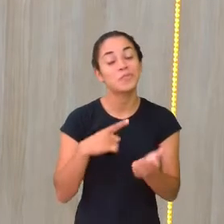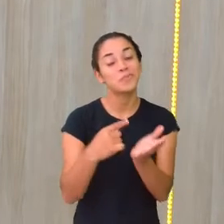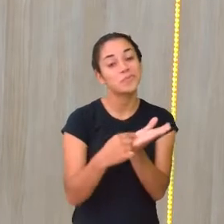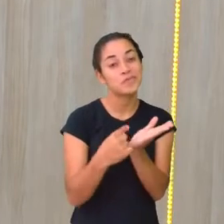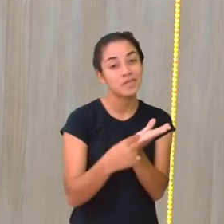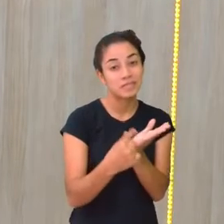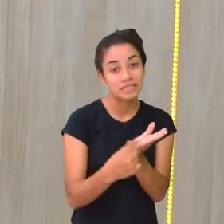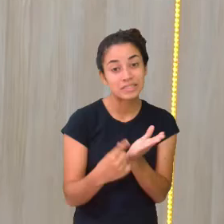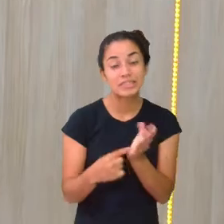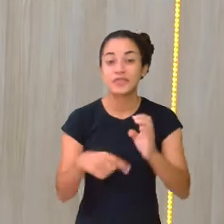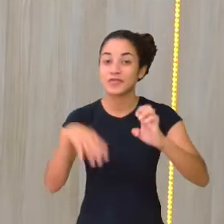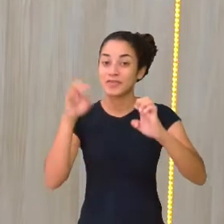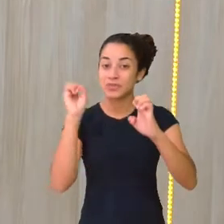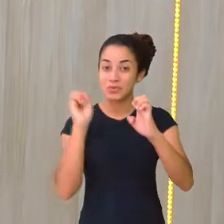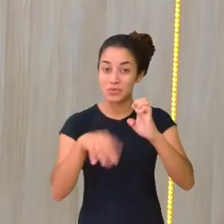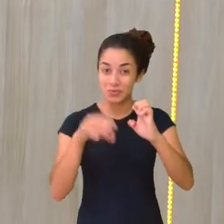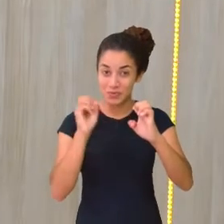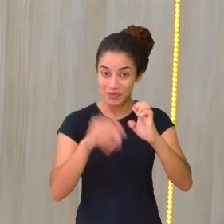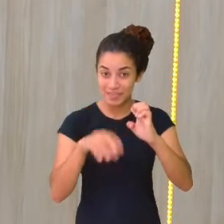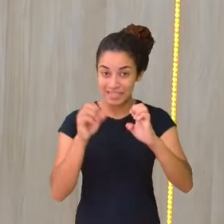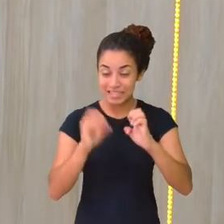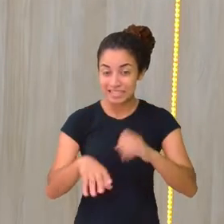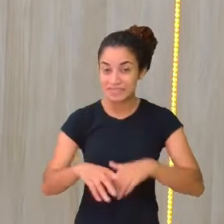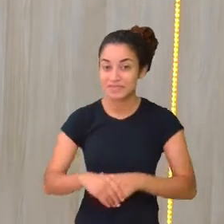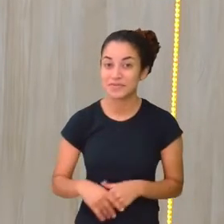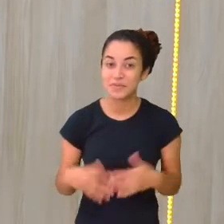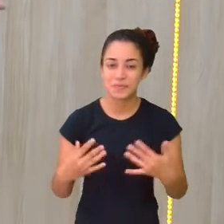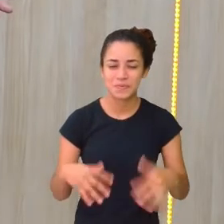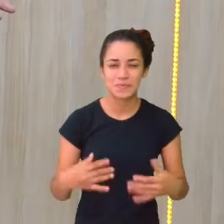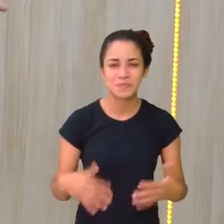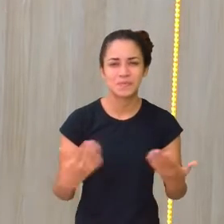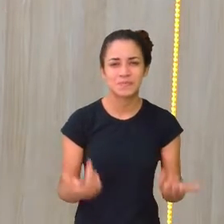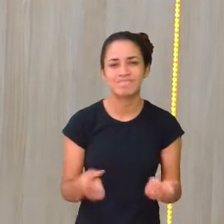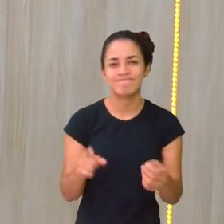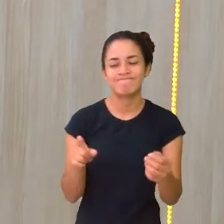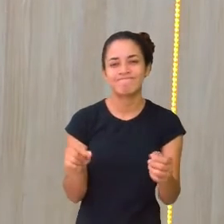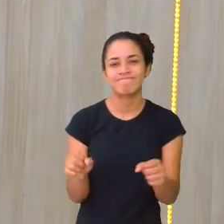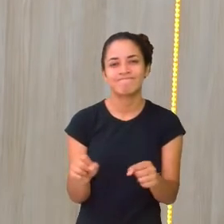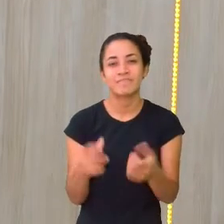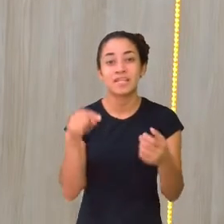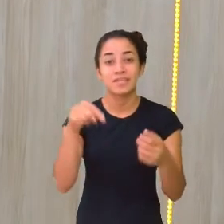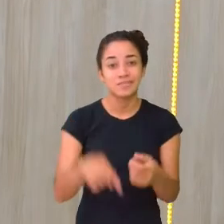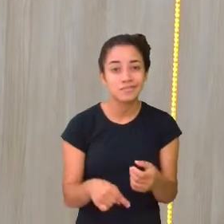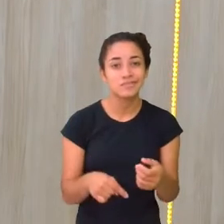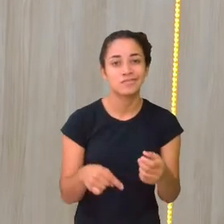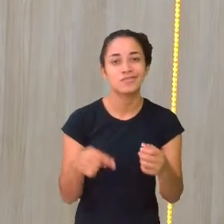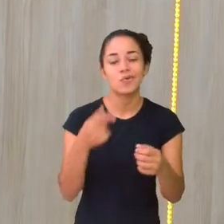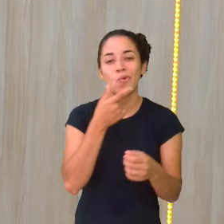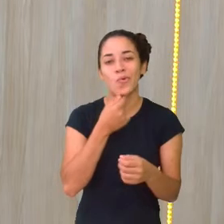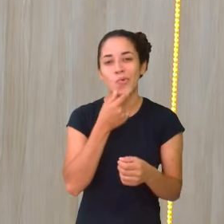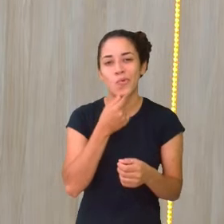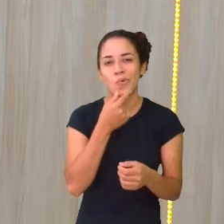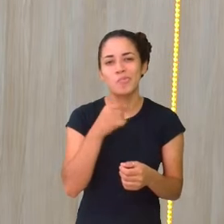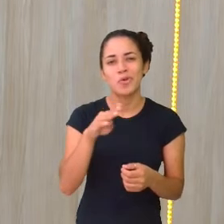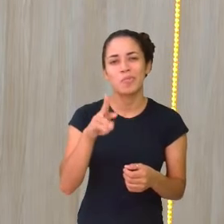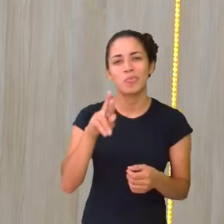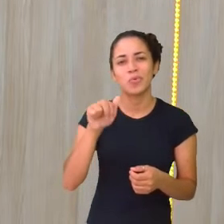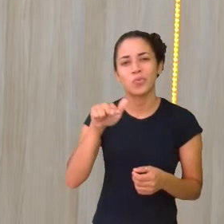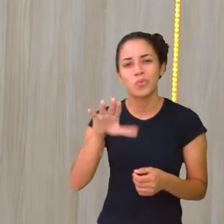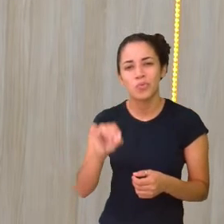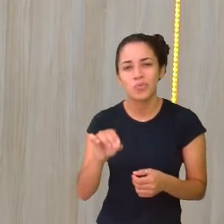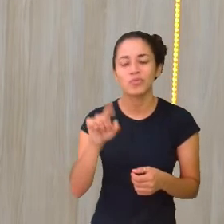aplicativo do Educa Recife. Professor, quem é Bruno? É um rapaz aqui que trabalhava com a gente, intérprete de Libras,